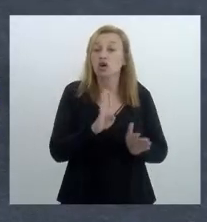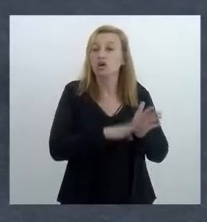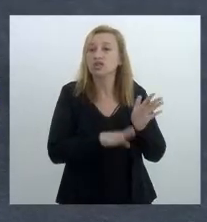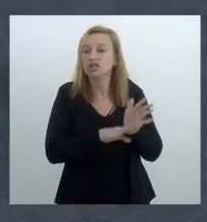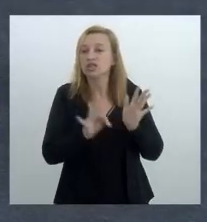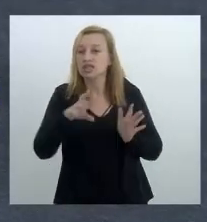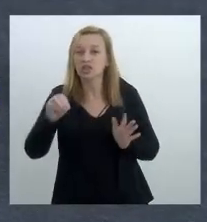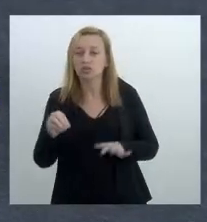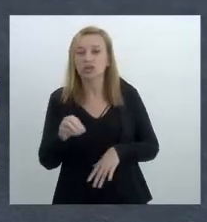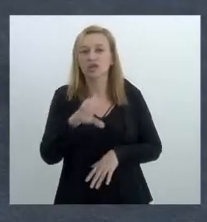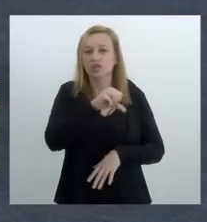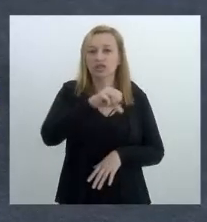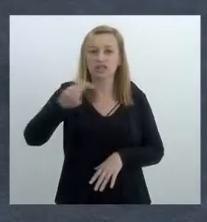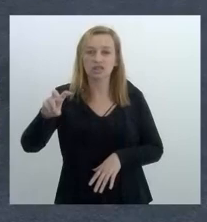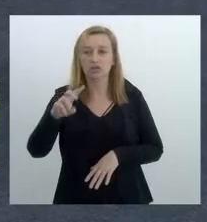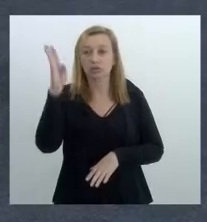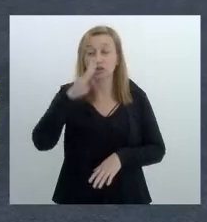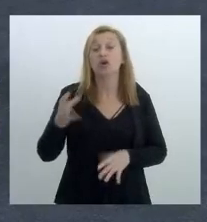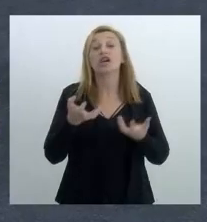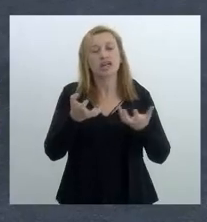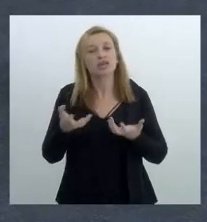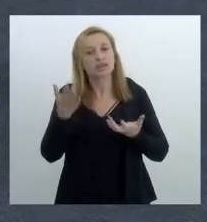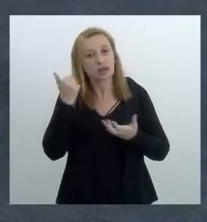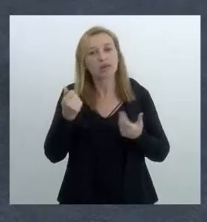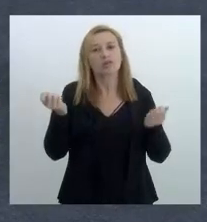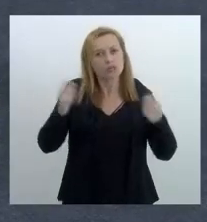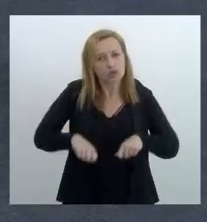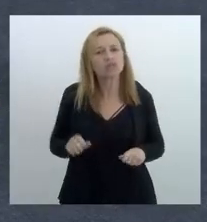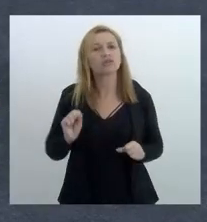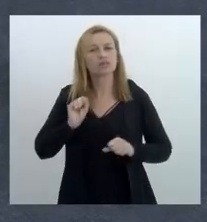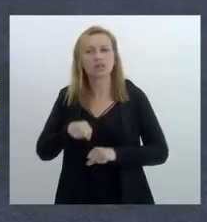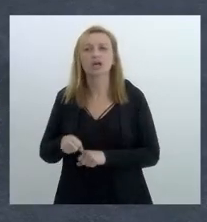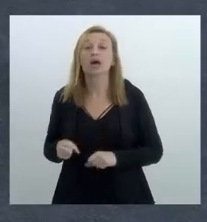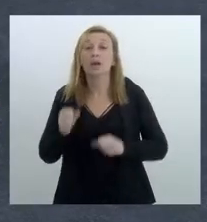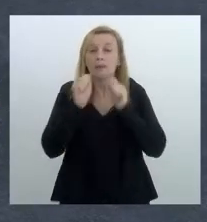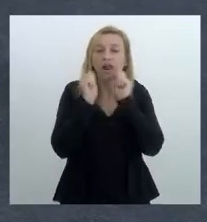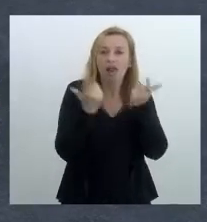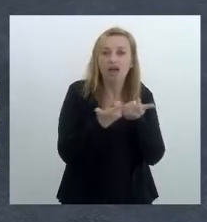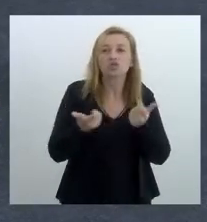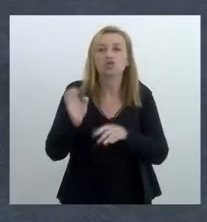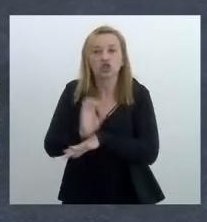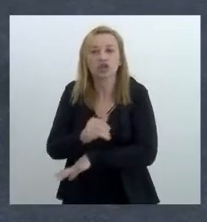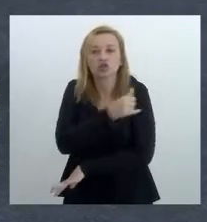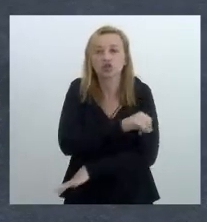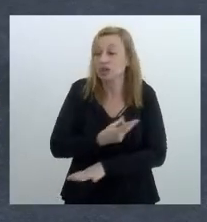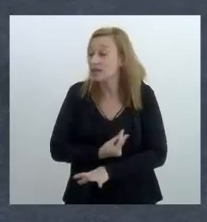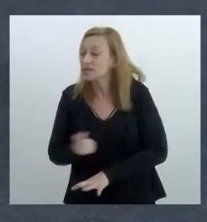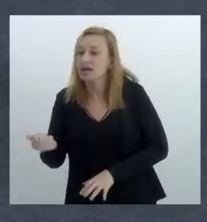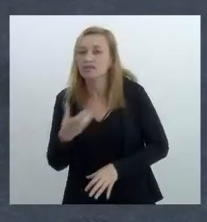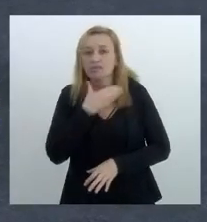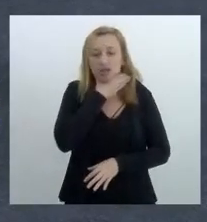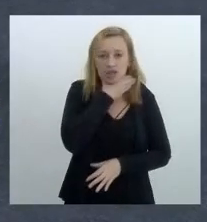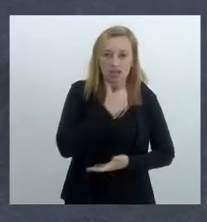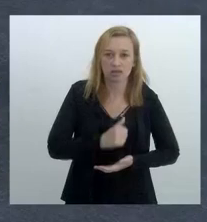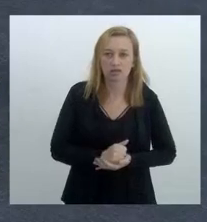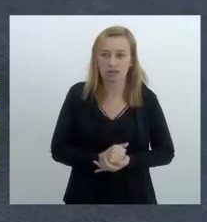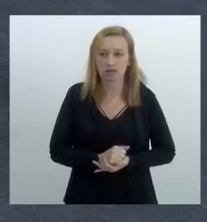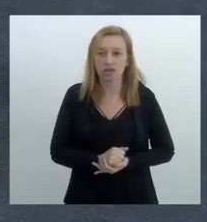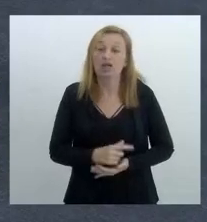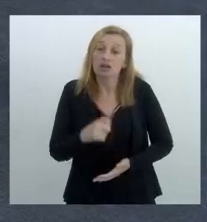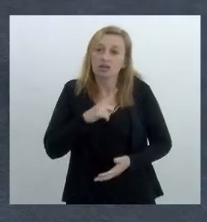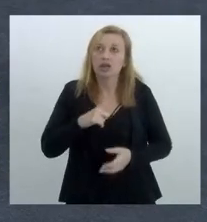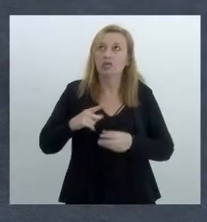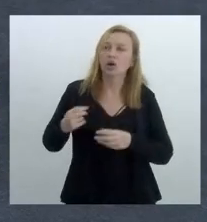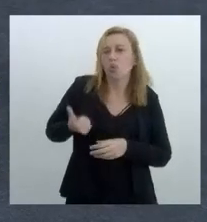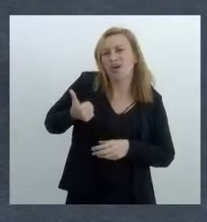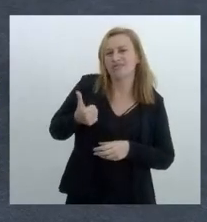no Brasil. Queria saber se é possível, né, para a LERJ, para o Estado do Rio de Janeiro, sair da crise que vem atravessando já há